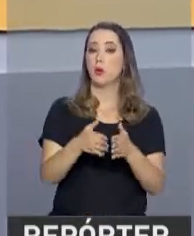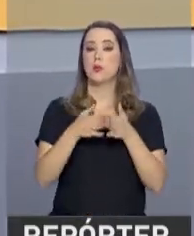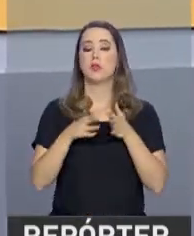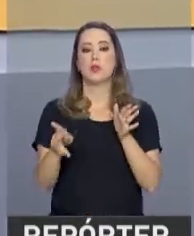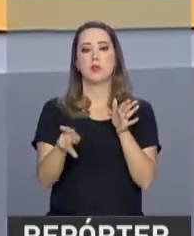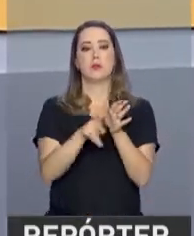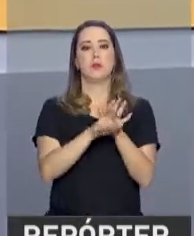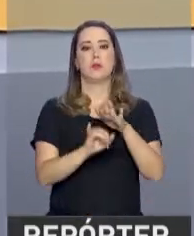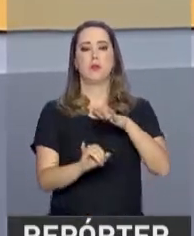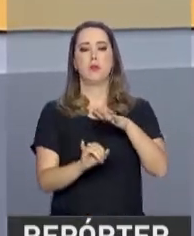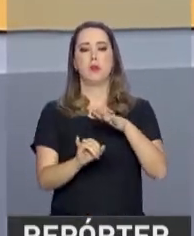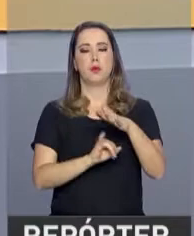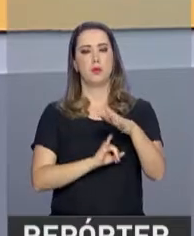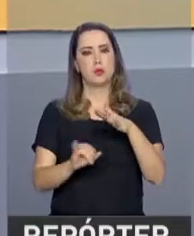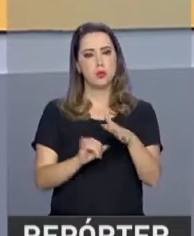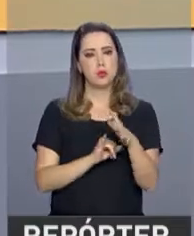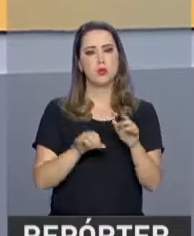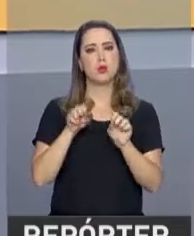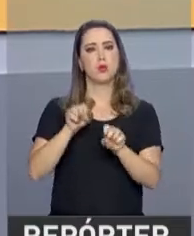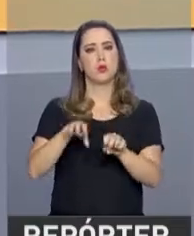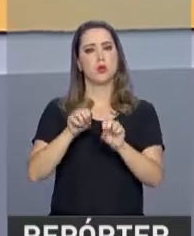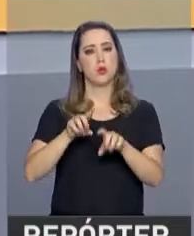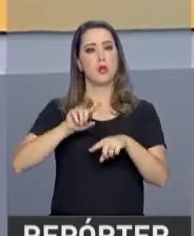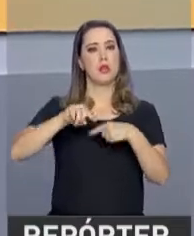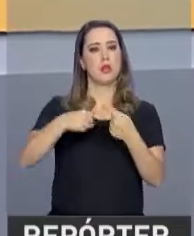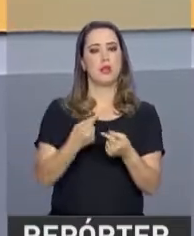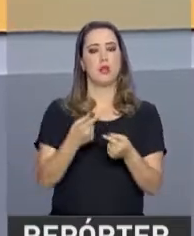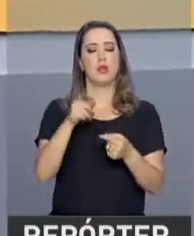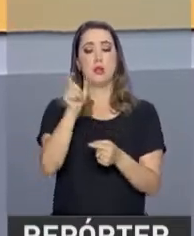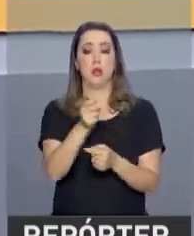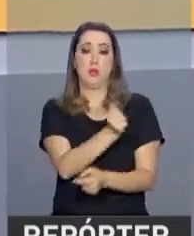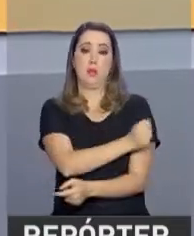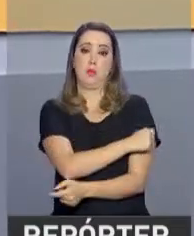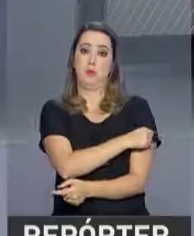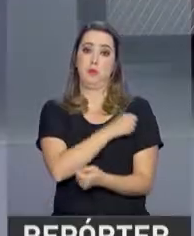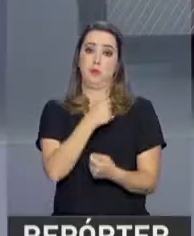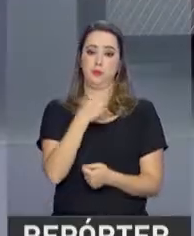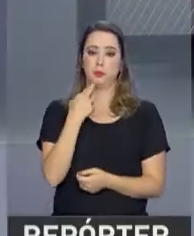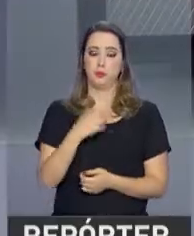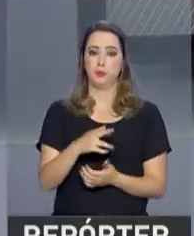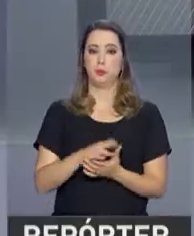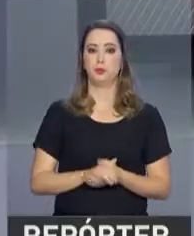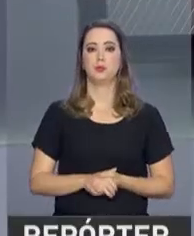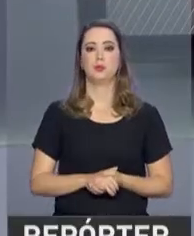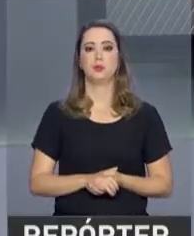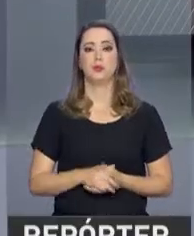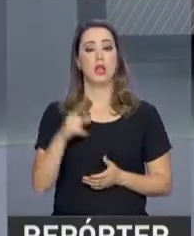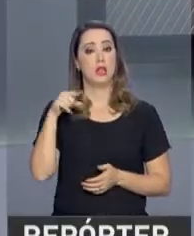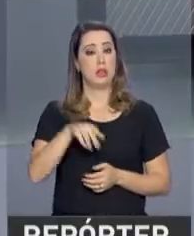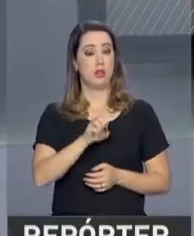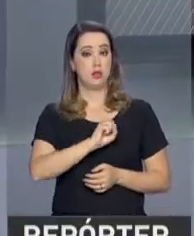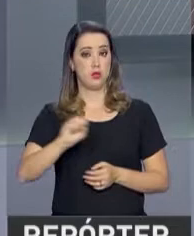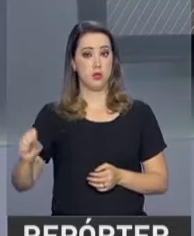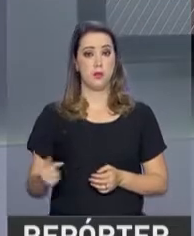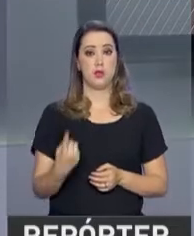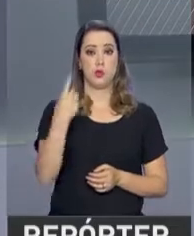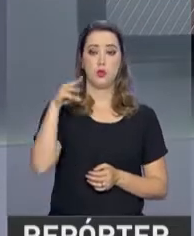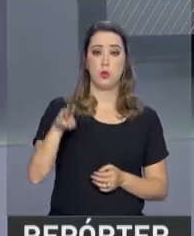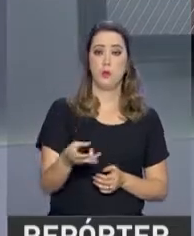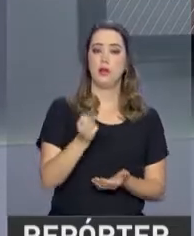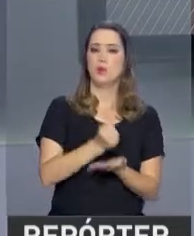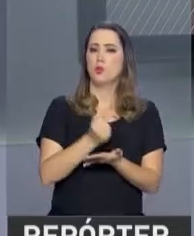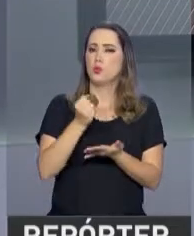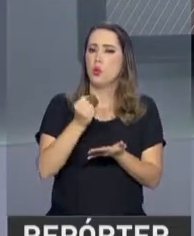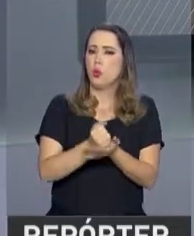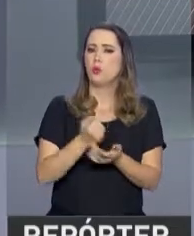e depois as informações devem ser validados pelos estudantes neste semestre cerca de 1 milhão de contratos